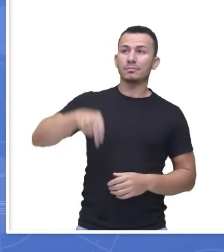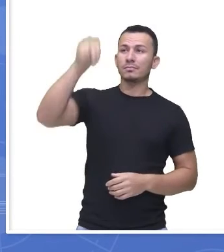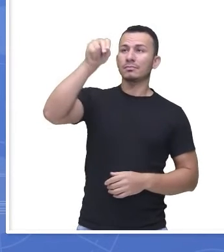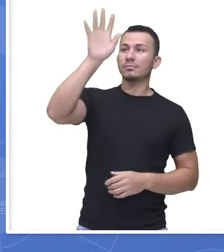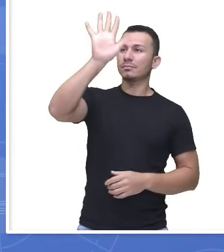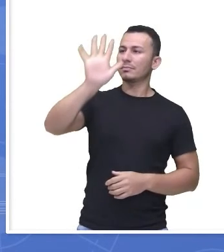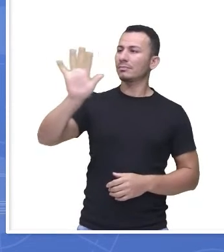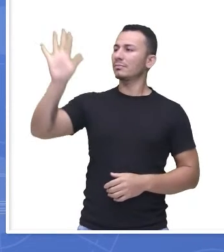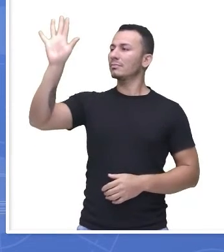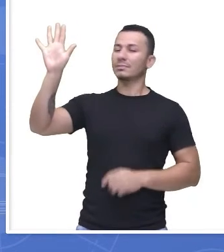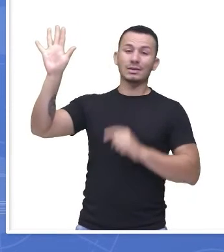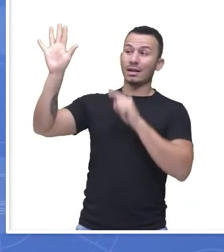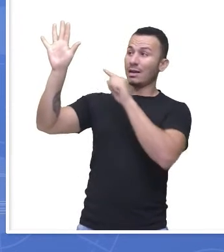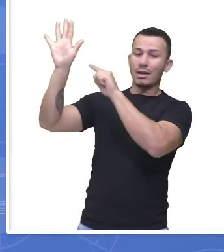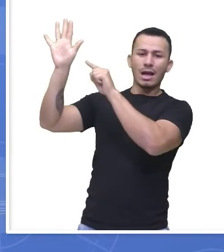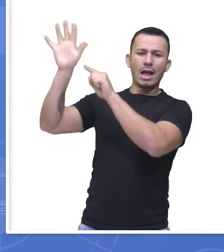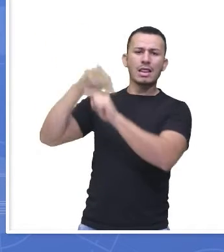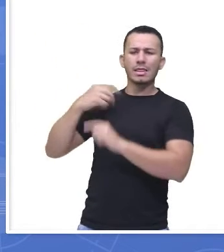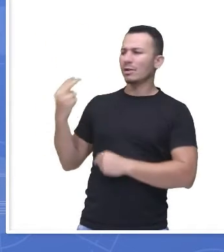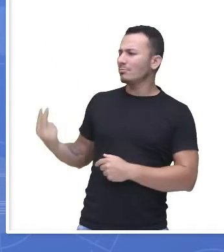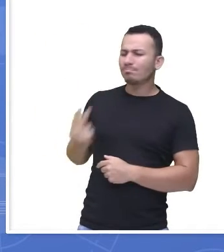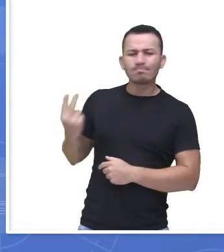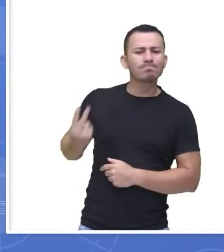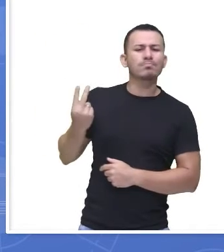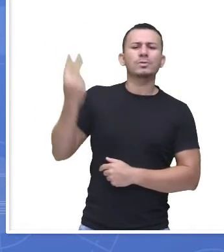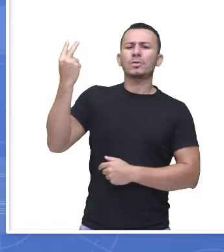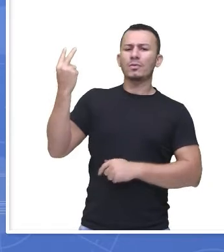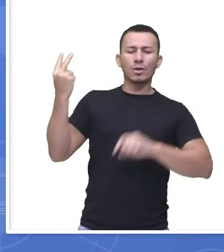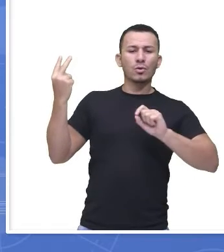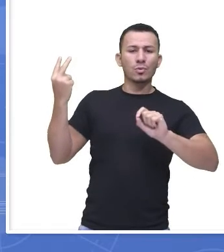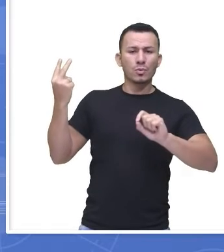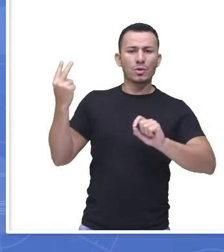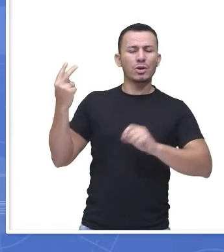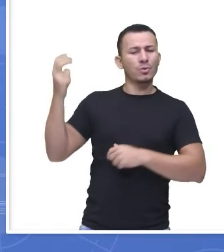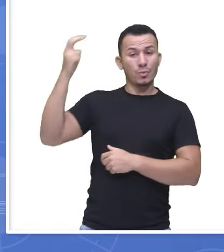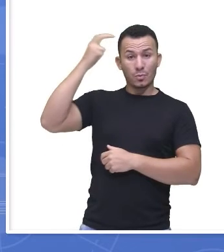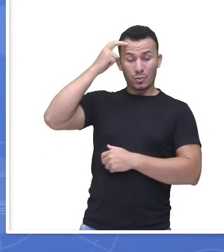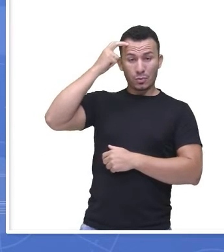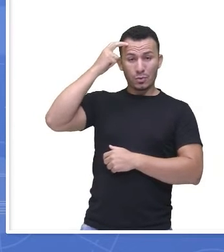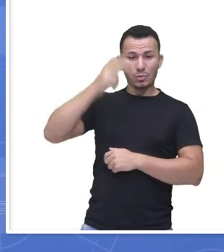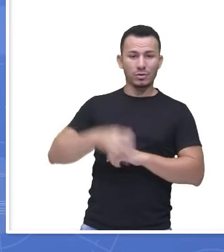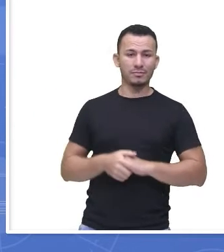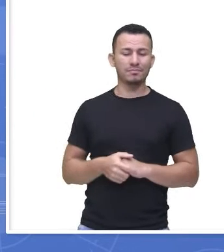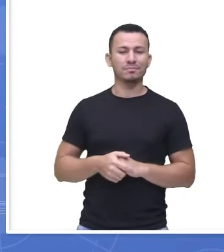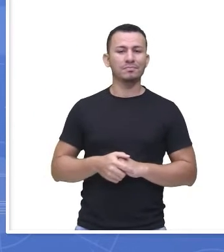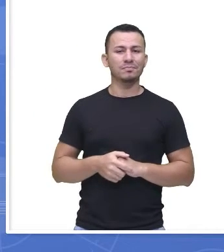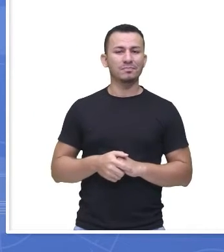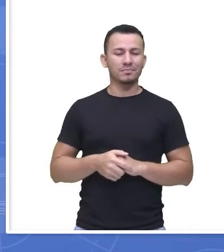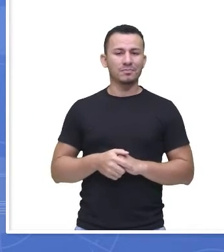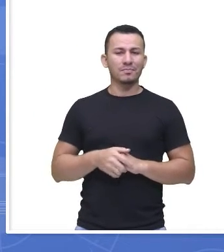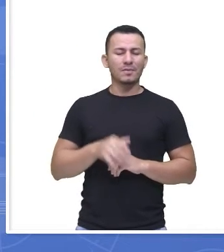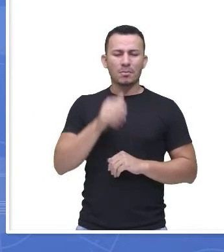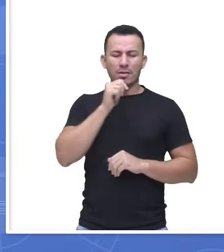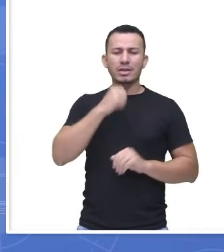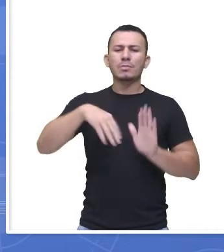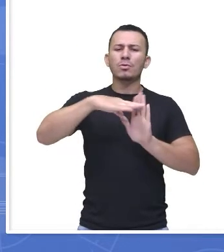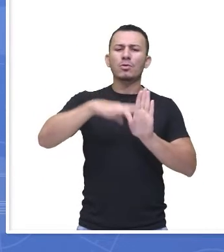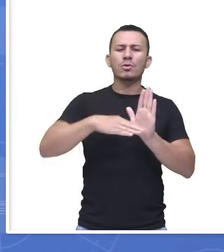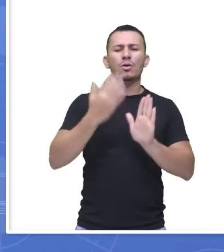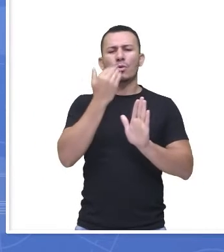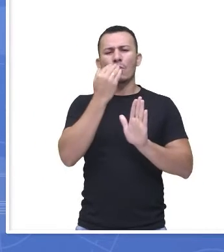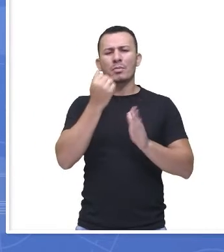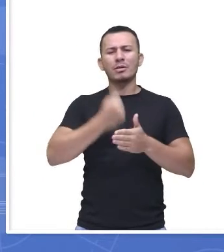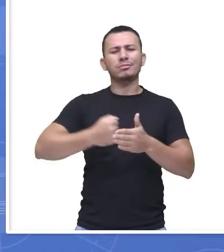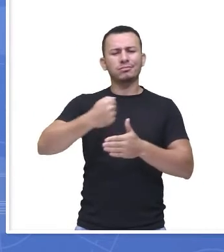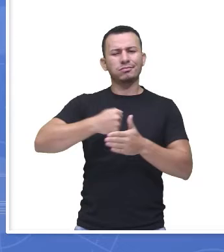Nordeste. Veja, o Nordeste aí é rico, né, em diversidade cultural, por exemplo, da questão da culinária. Nós temos